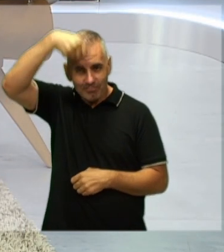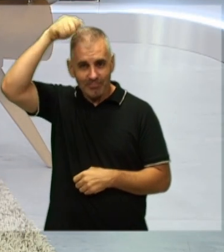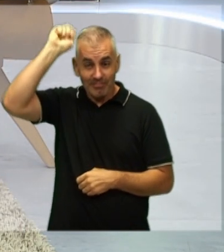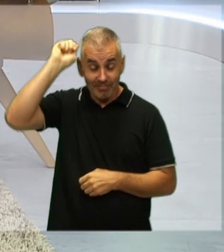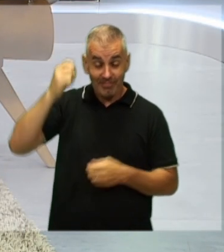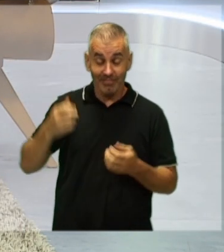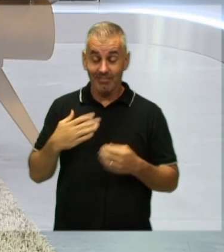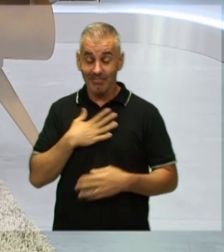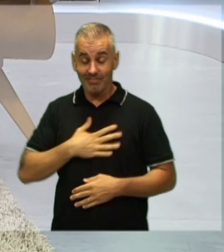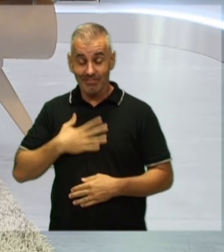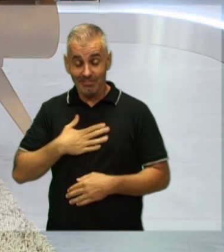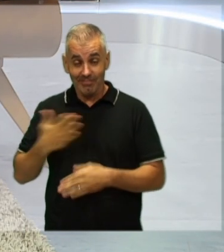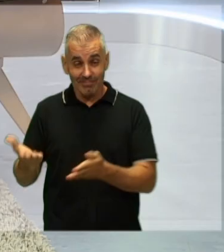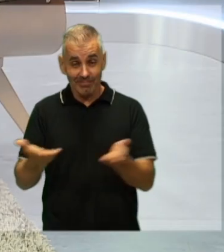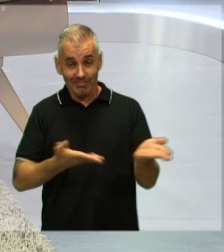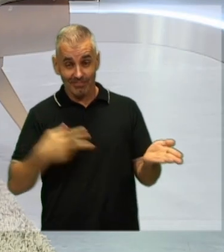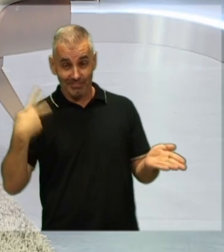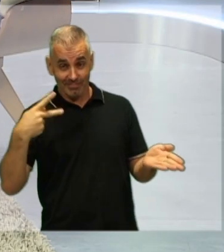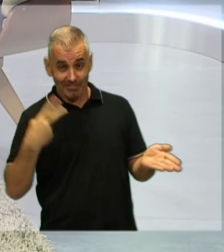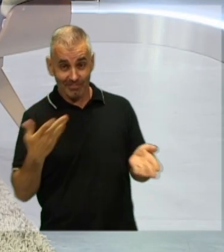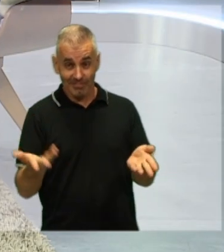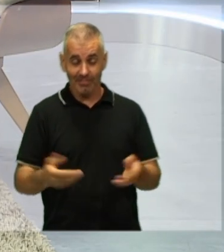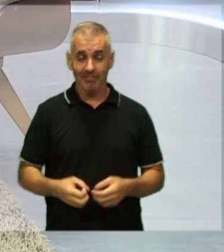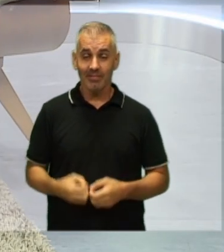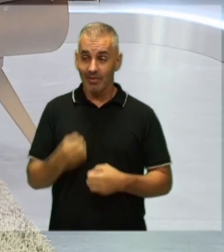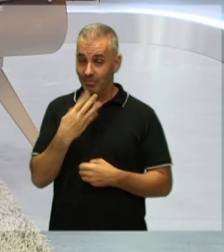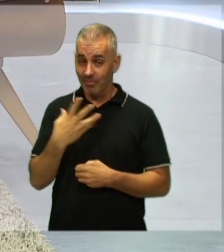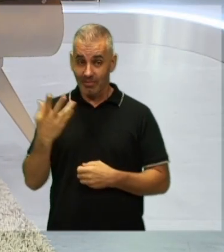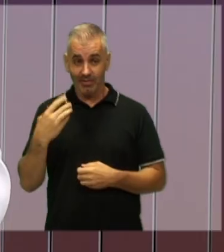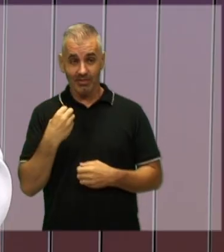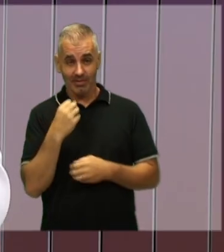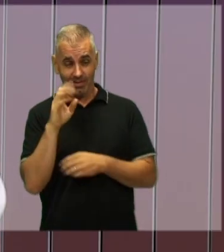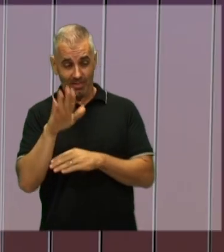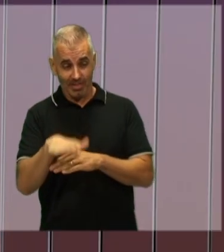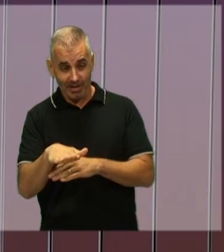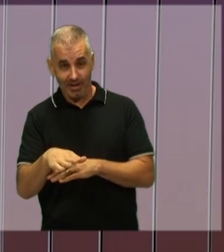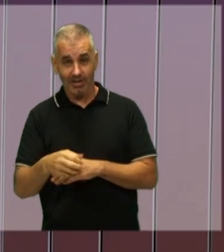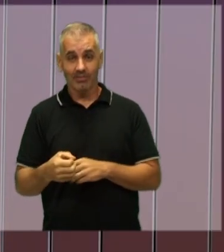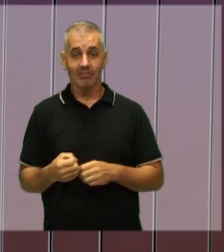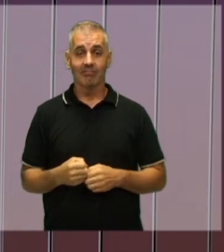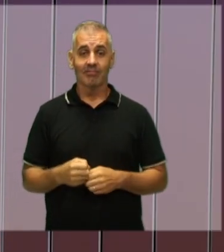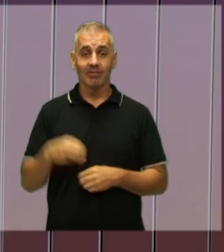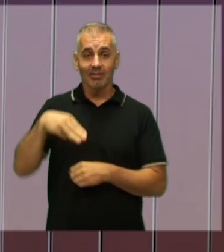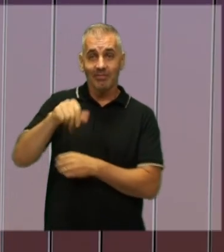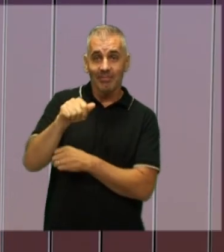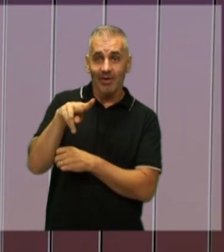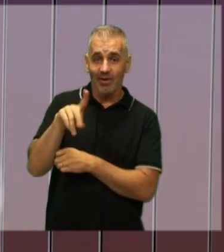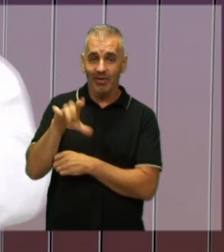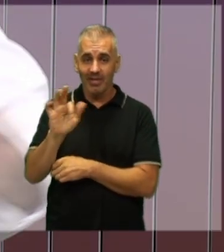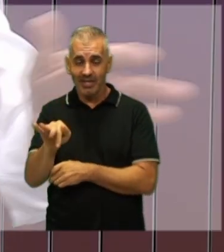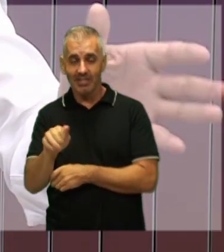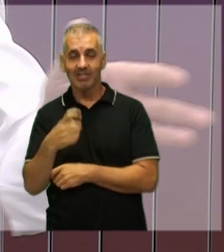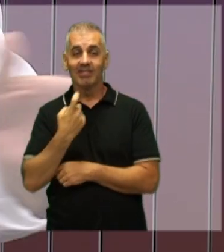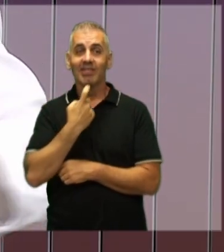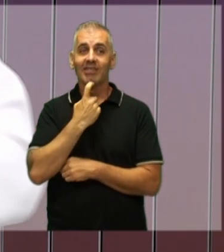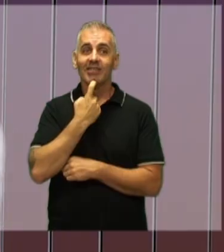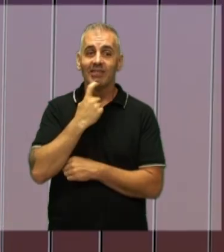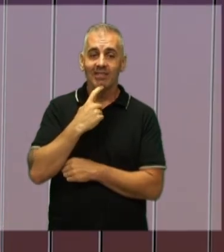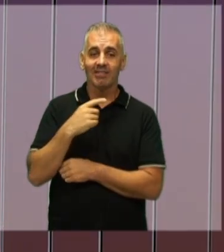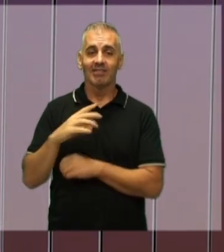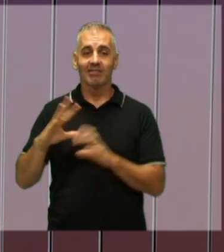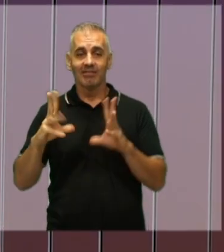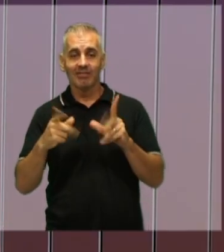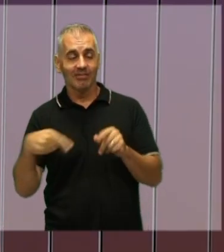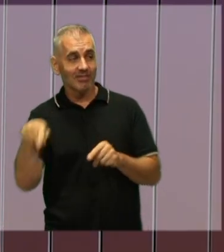recebê-lo novamente aqui no programa. Boa tarde, Maurício, Fernando, Samuel, Vinícius, que são os que estão no meu campo de visão